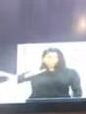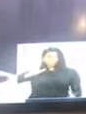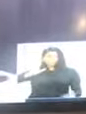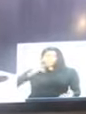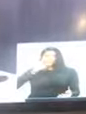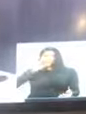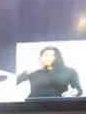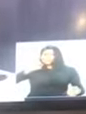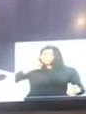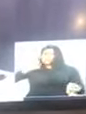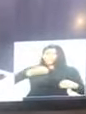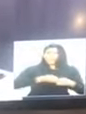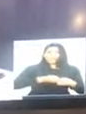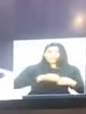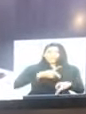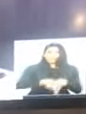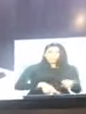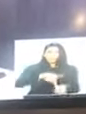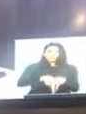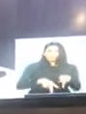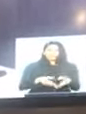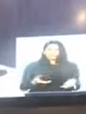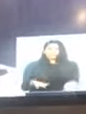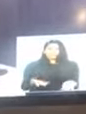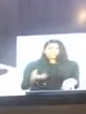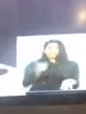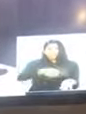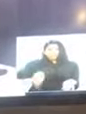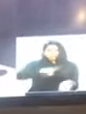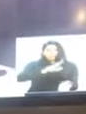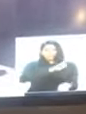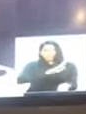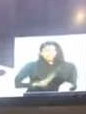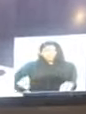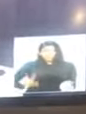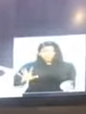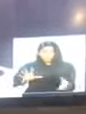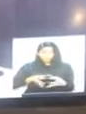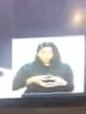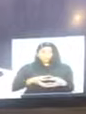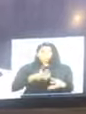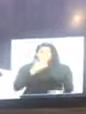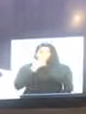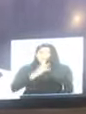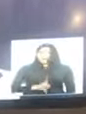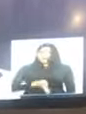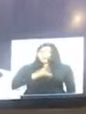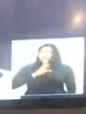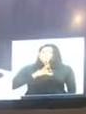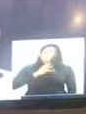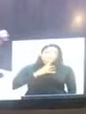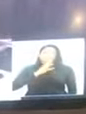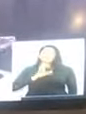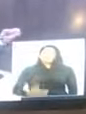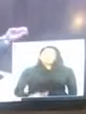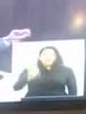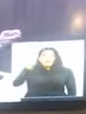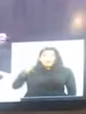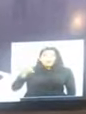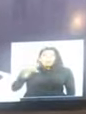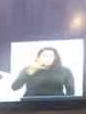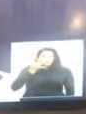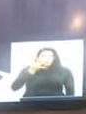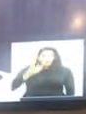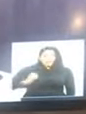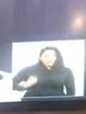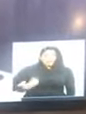mais próxima da população. Vocês, vereadores de Aquiraz, que ao conhecer melhor a realidade da